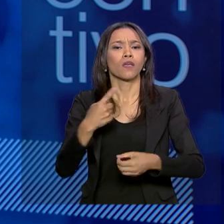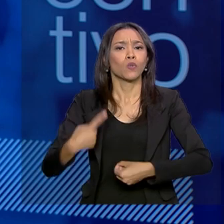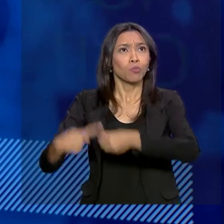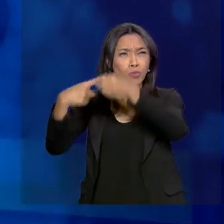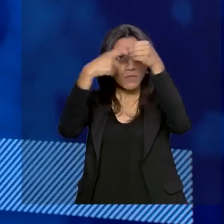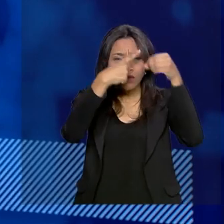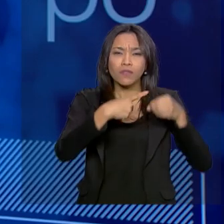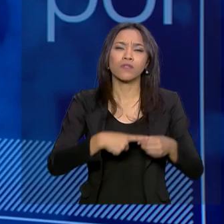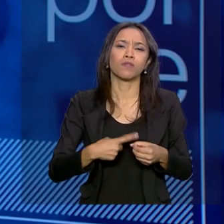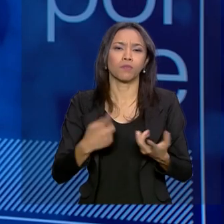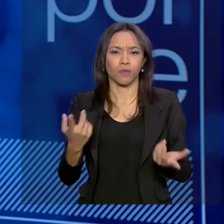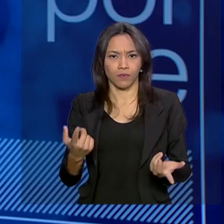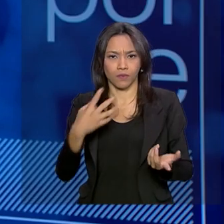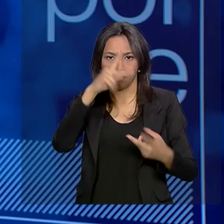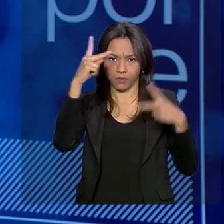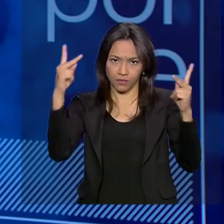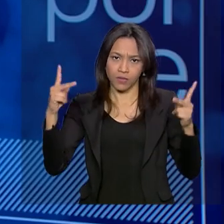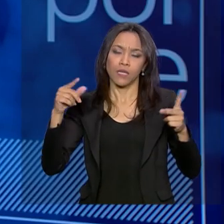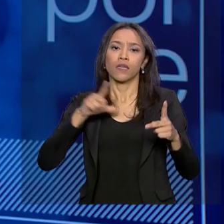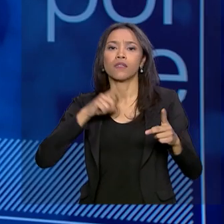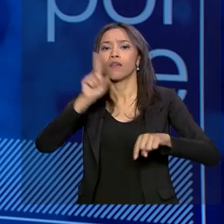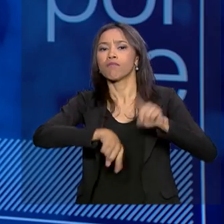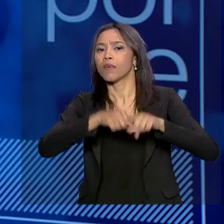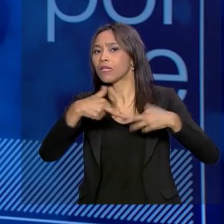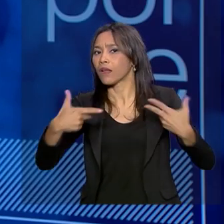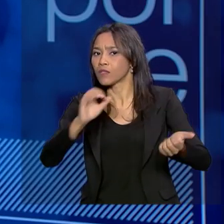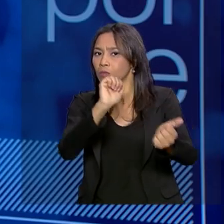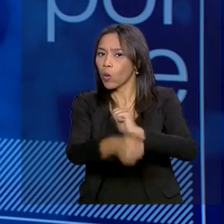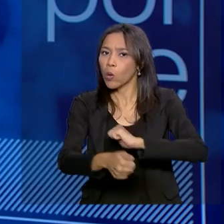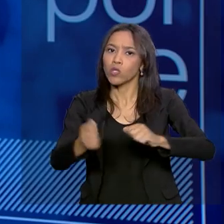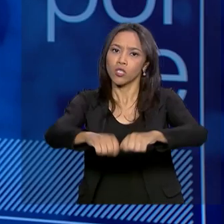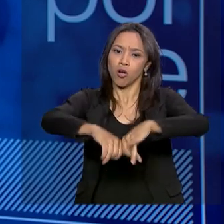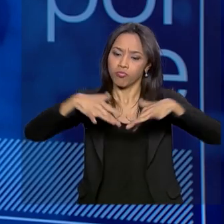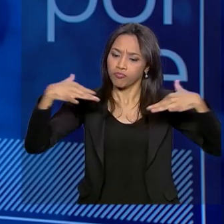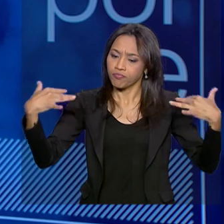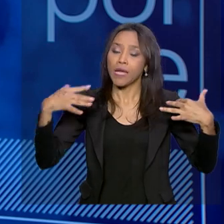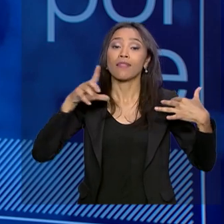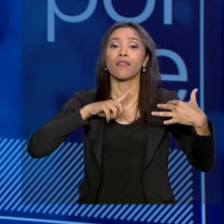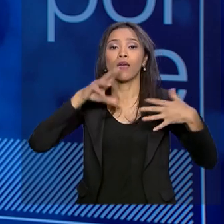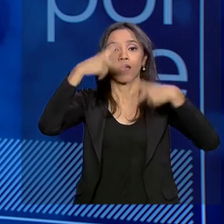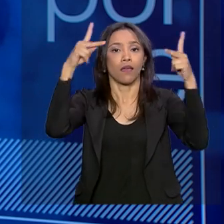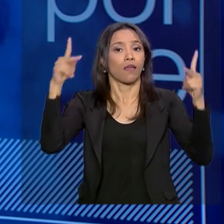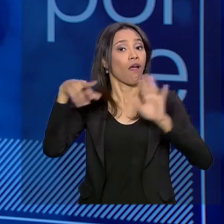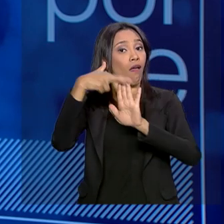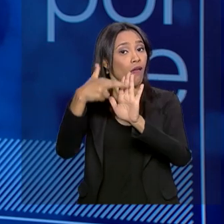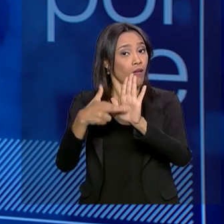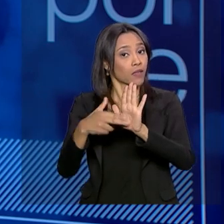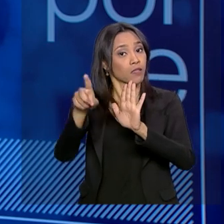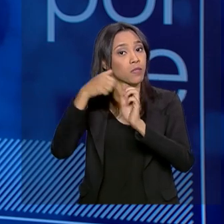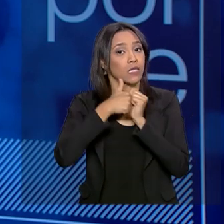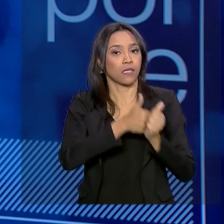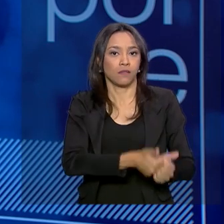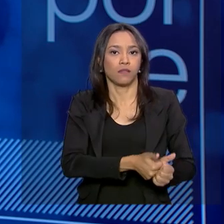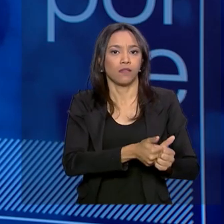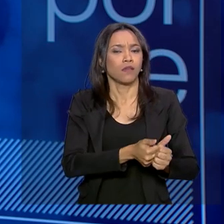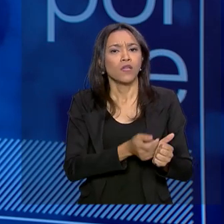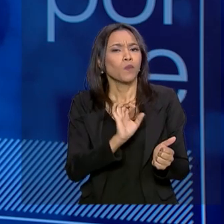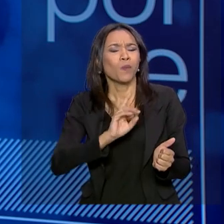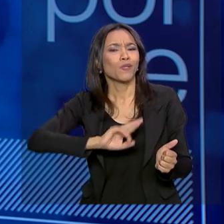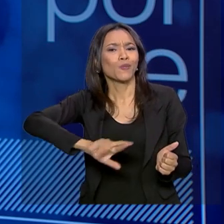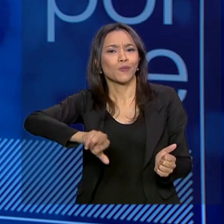proponentes de obras de equipamentos esportivos, tenham regras a serem cumpridas. E não é só o